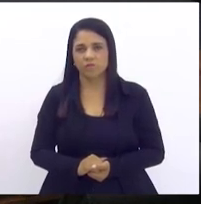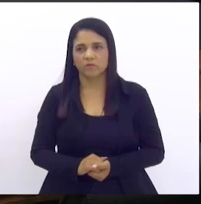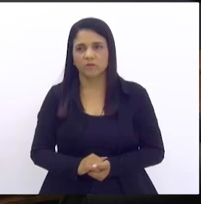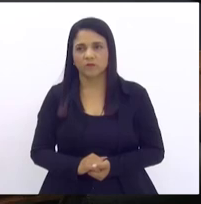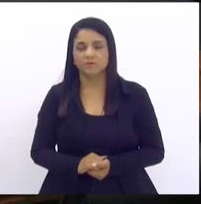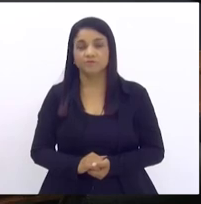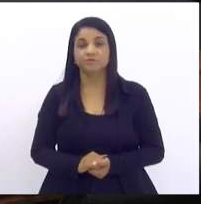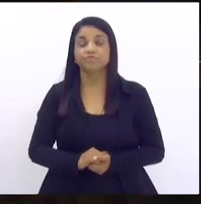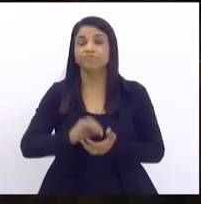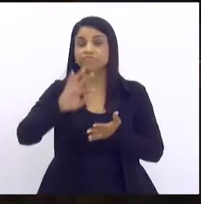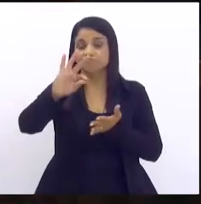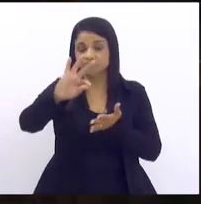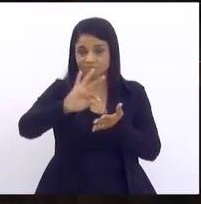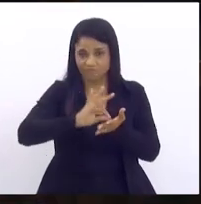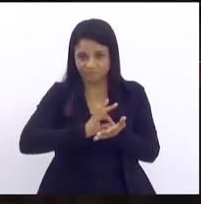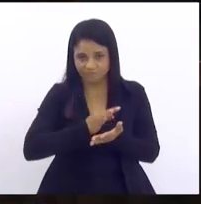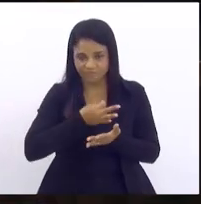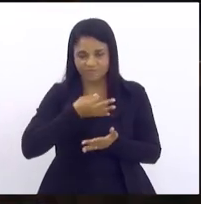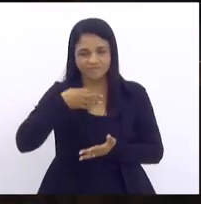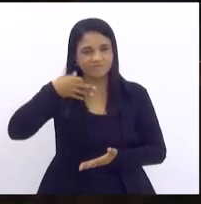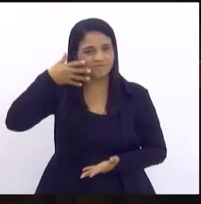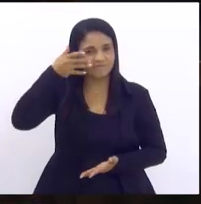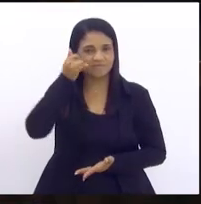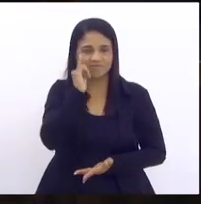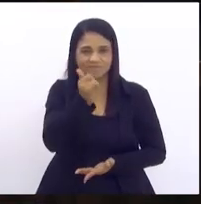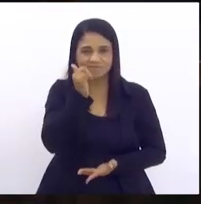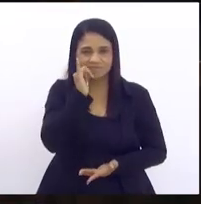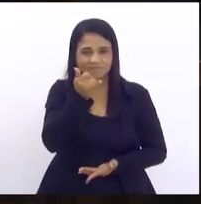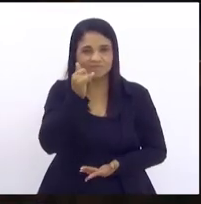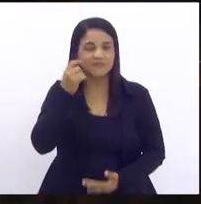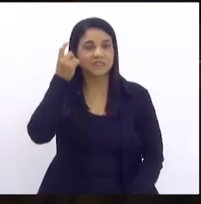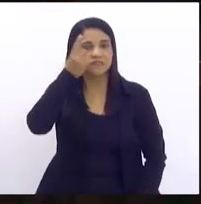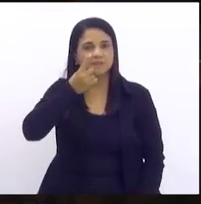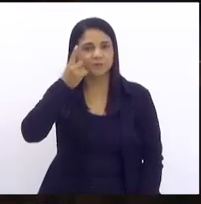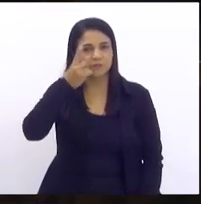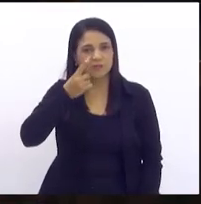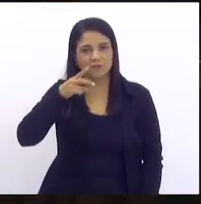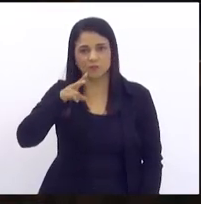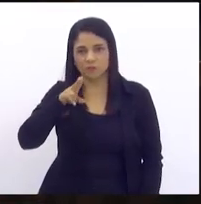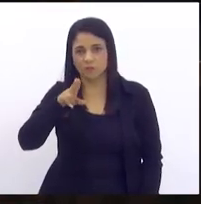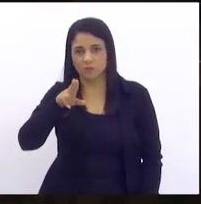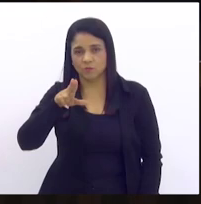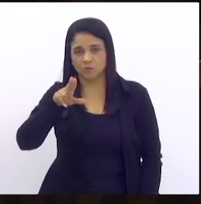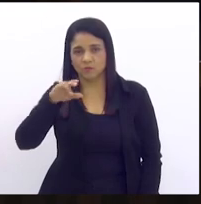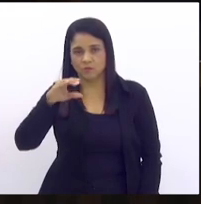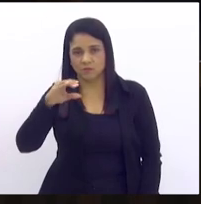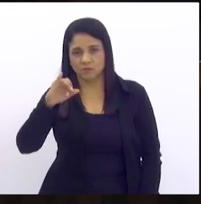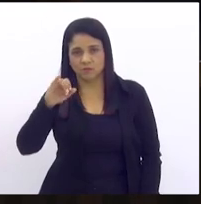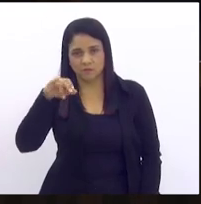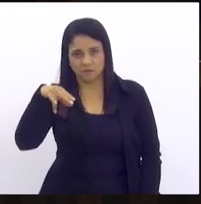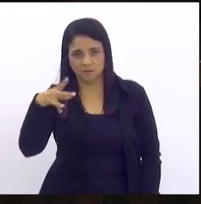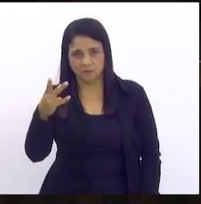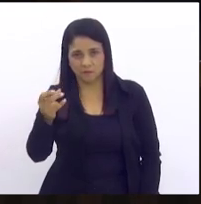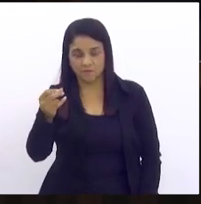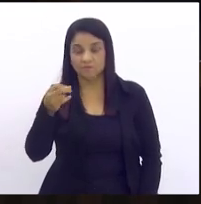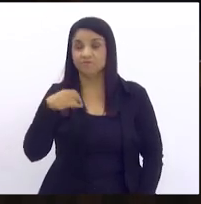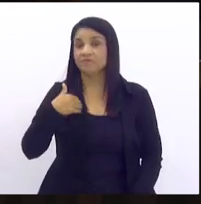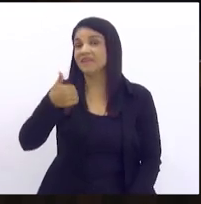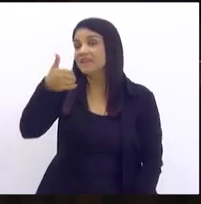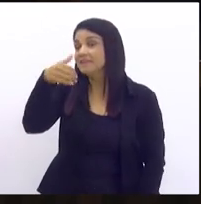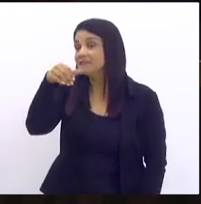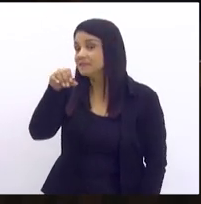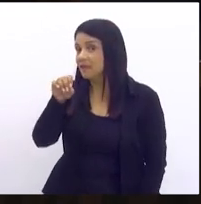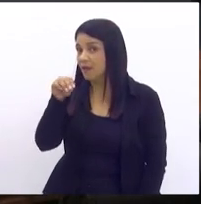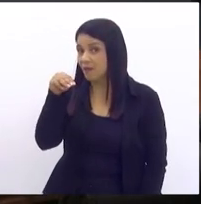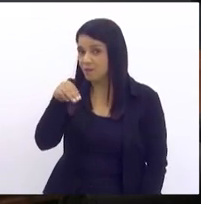Próximo orador inscrita é a nobre deputada Lucinha. Vossa Excelência dispõe de 10